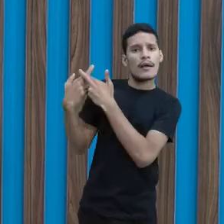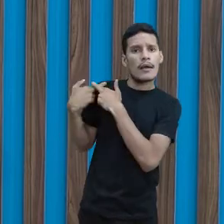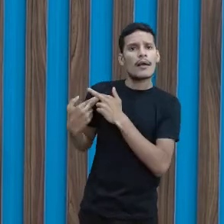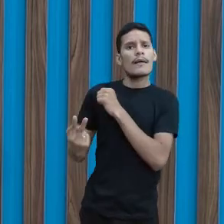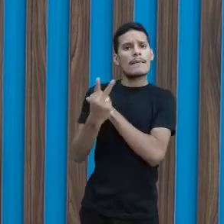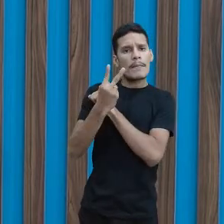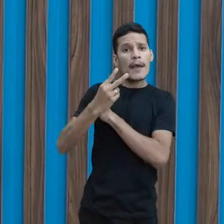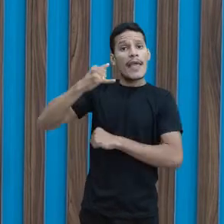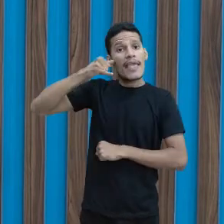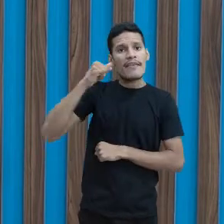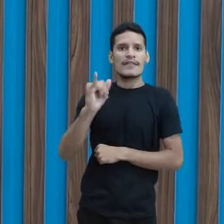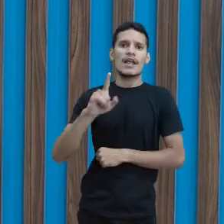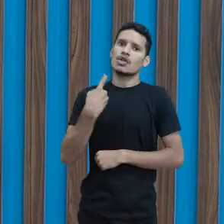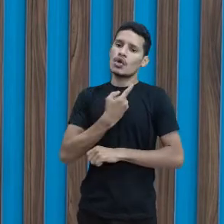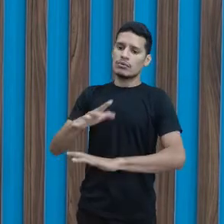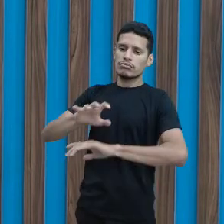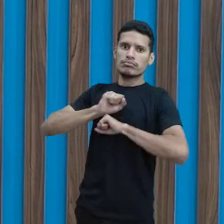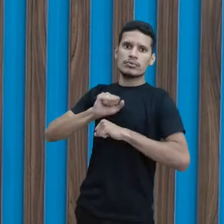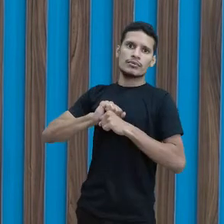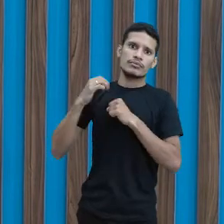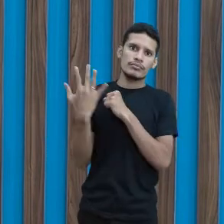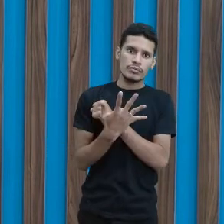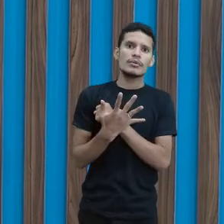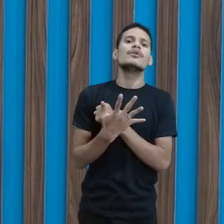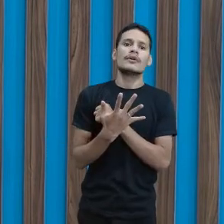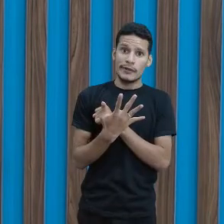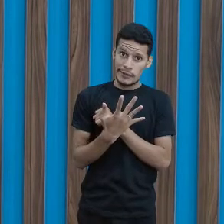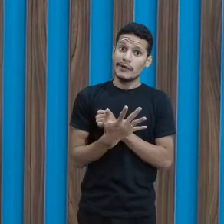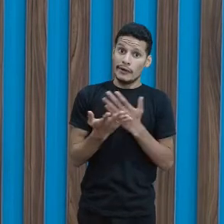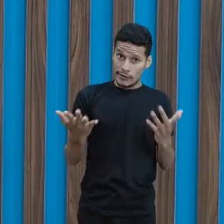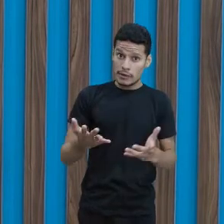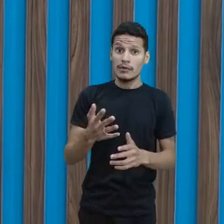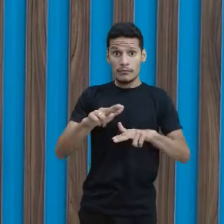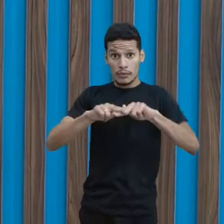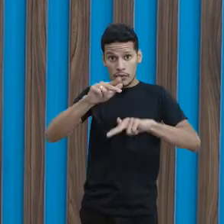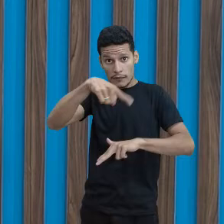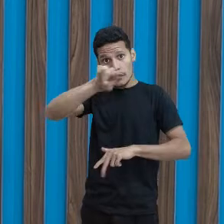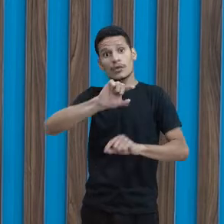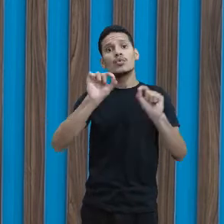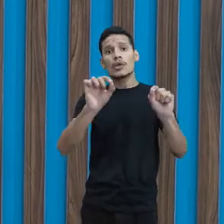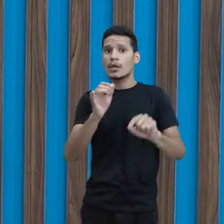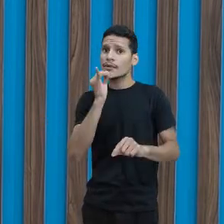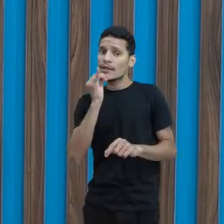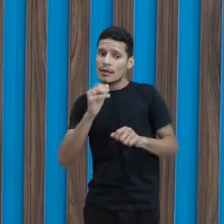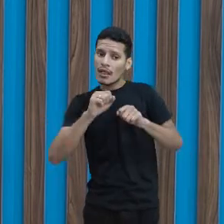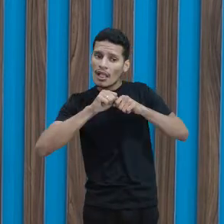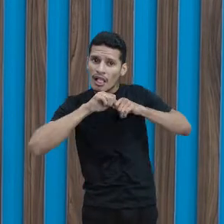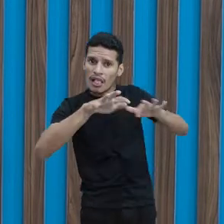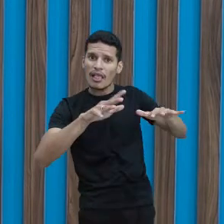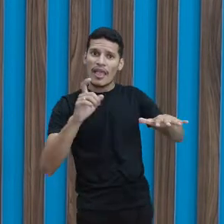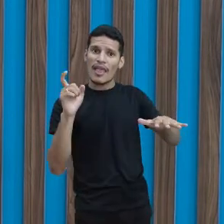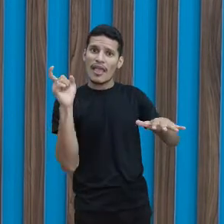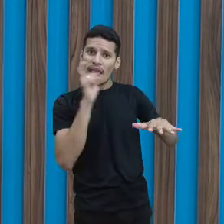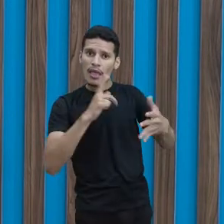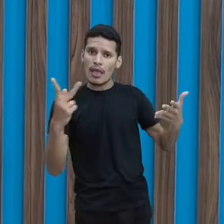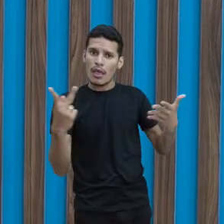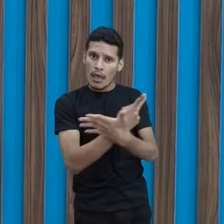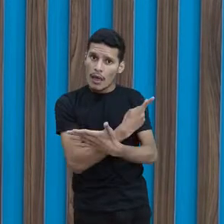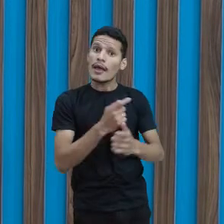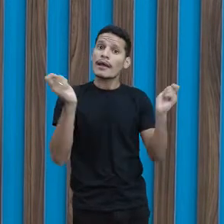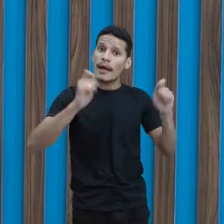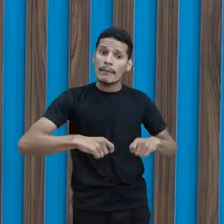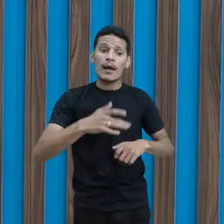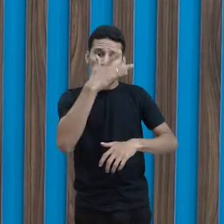por evitar que a gente contraia, né, o vírus. Então você está levando pessoas ao erro e esse erro pode gerar a morte